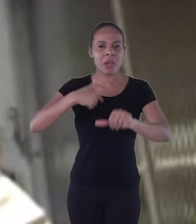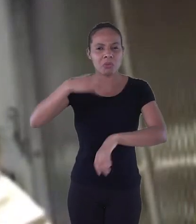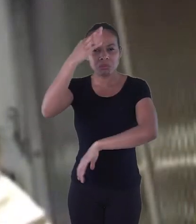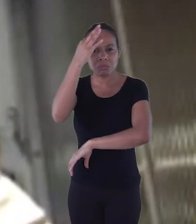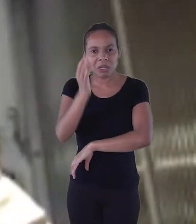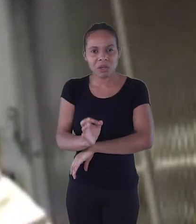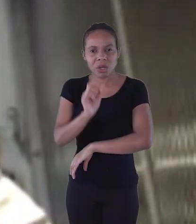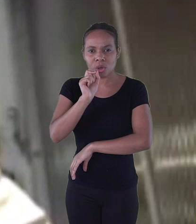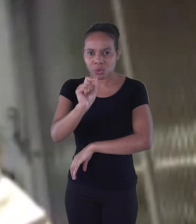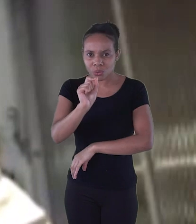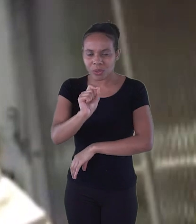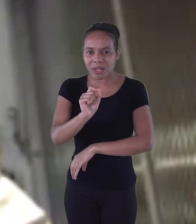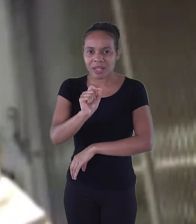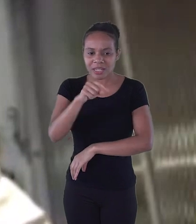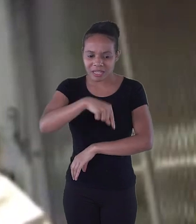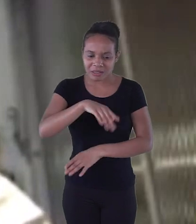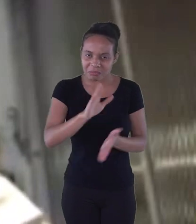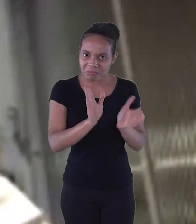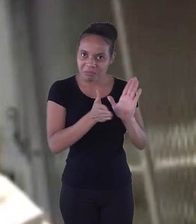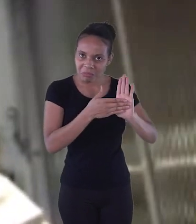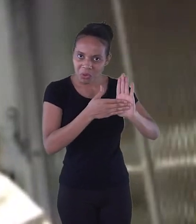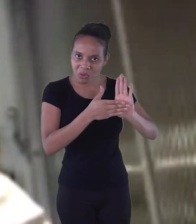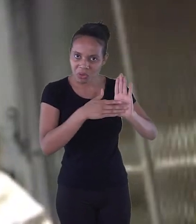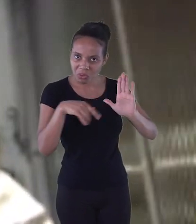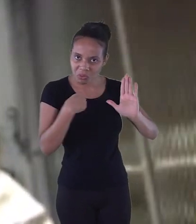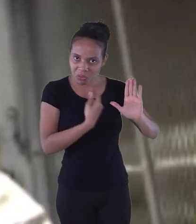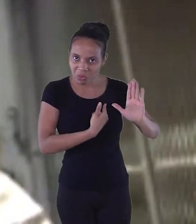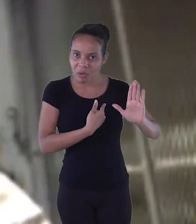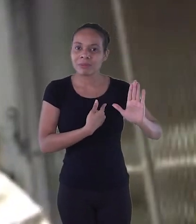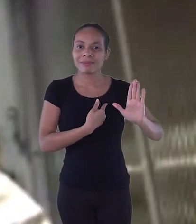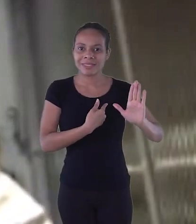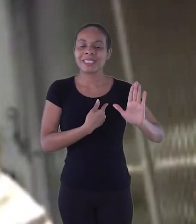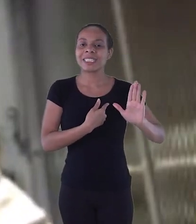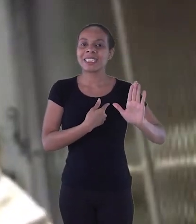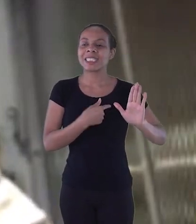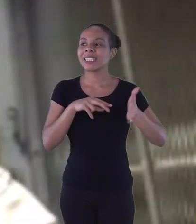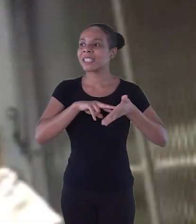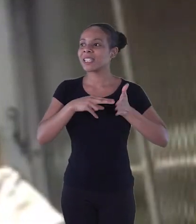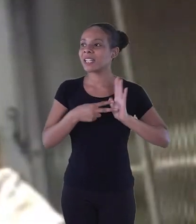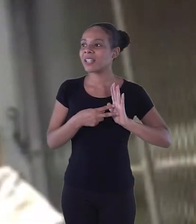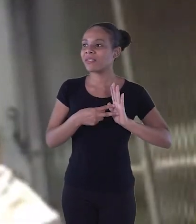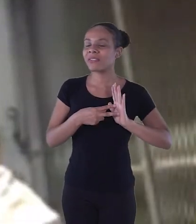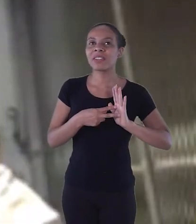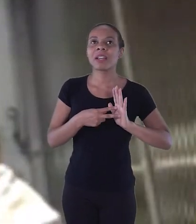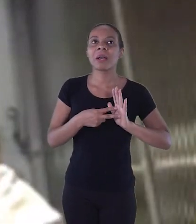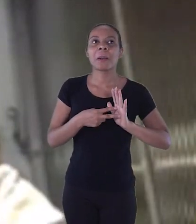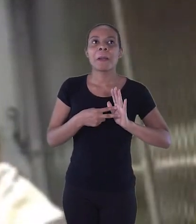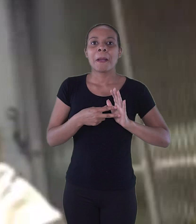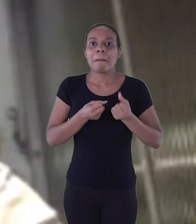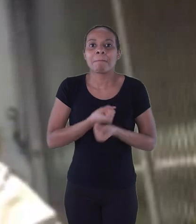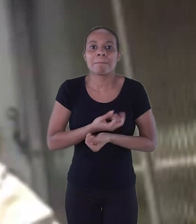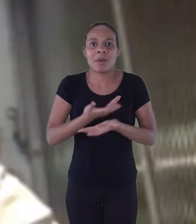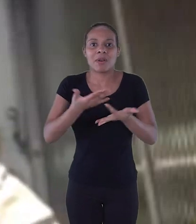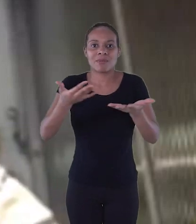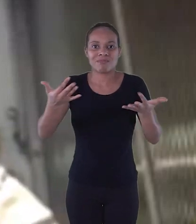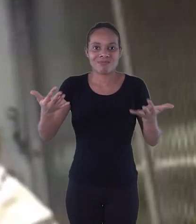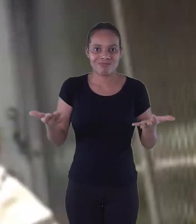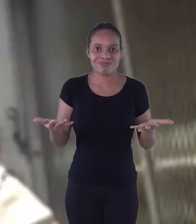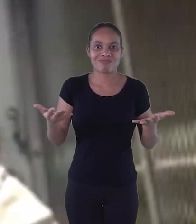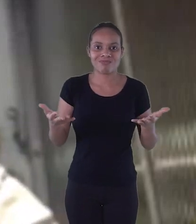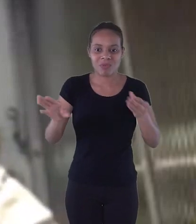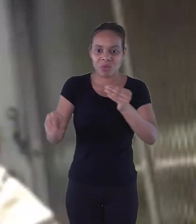isso é um projeto, uma grande contribuição nossa para a gente não mais repetir 4 anos que a gente está vivendo sobre